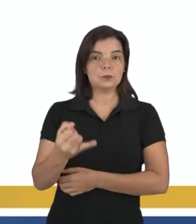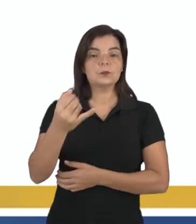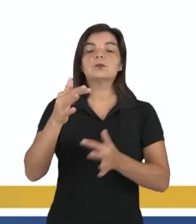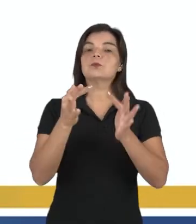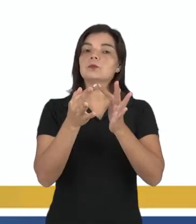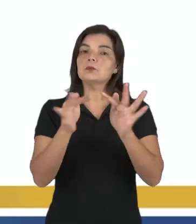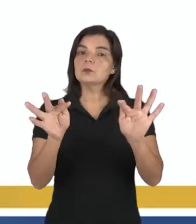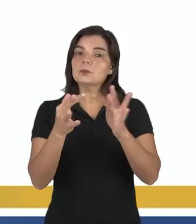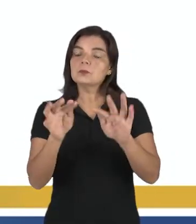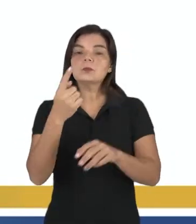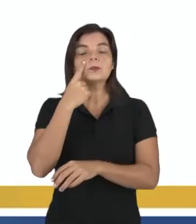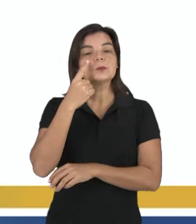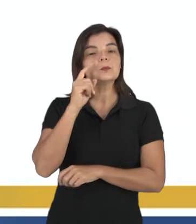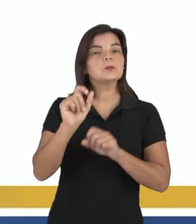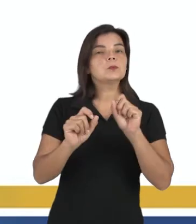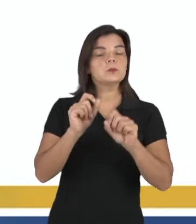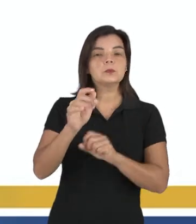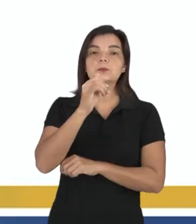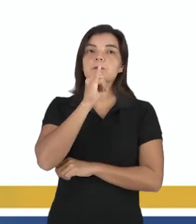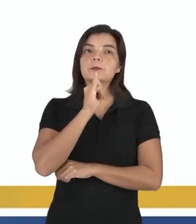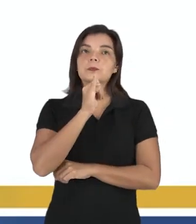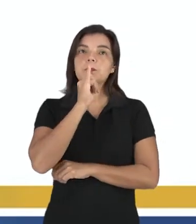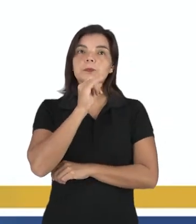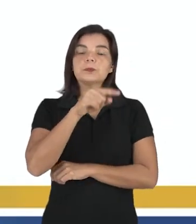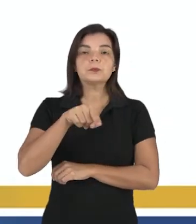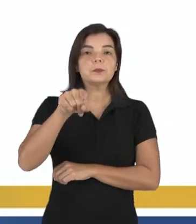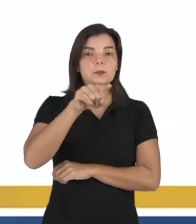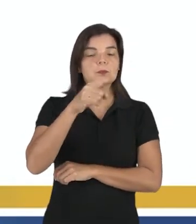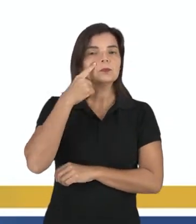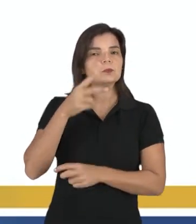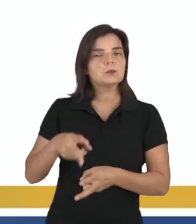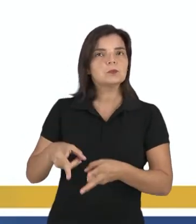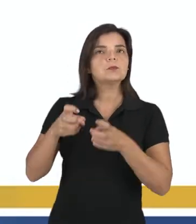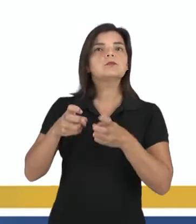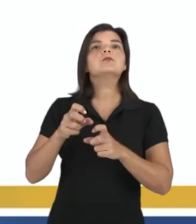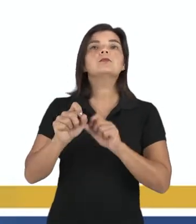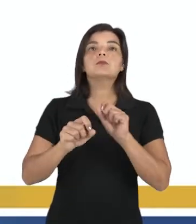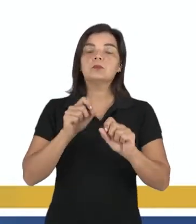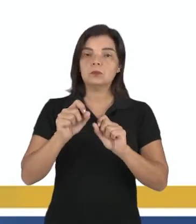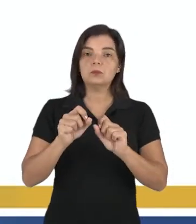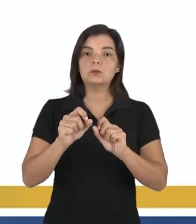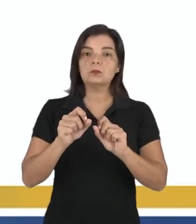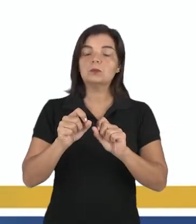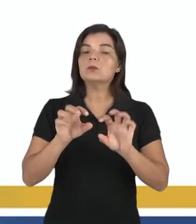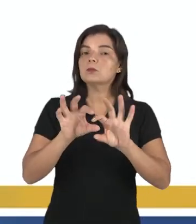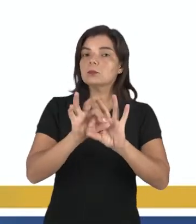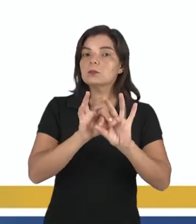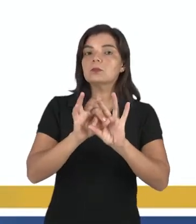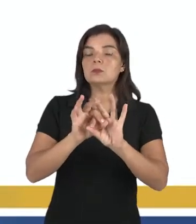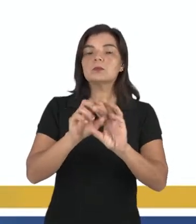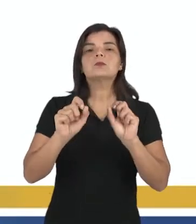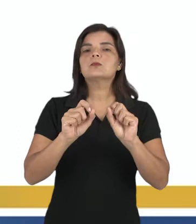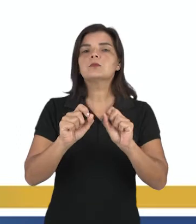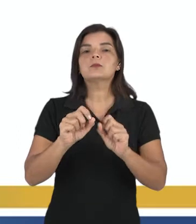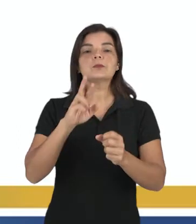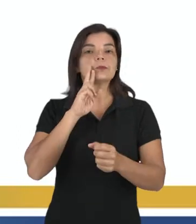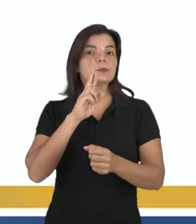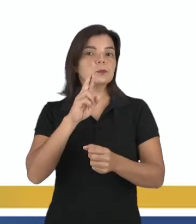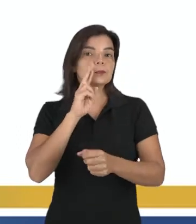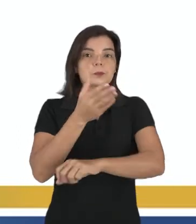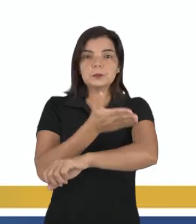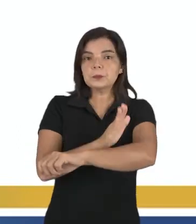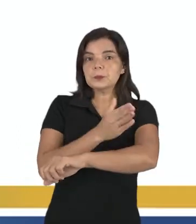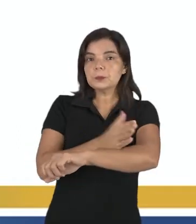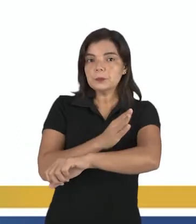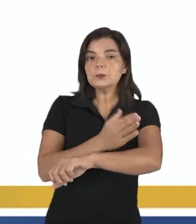funções, nós vamos considerar um exemplo para que vocês percebam essa conexão na prática, numa